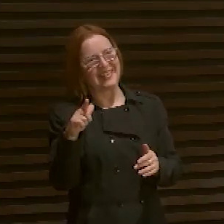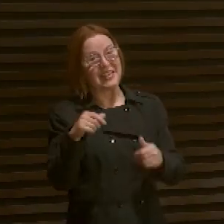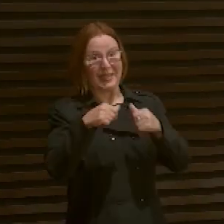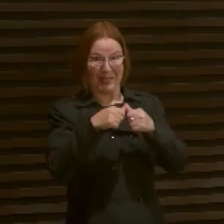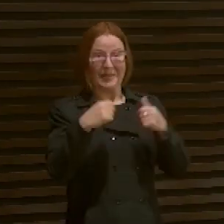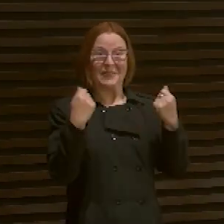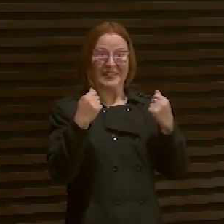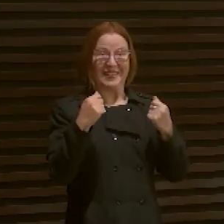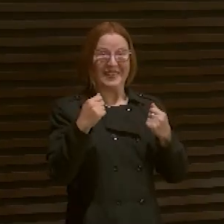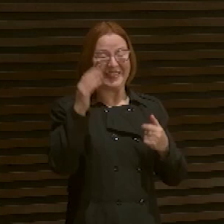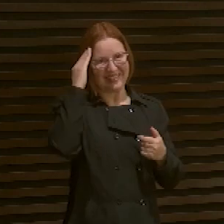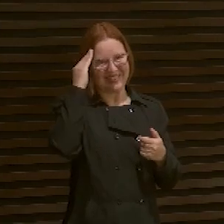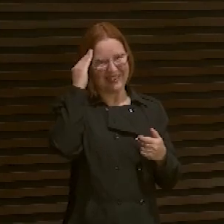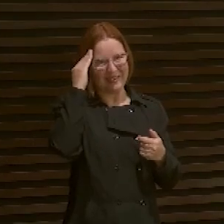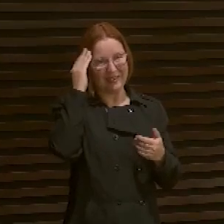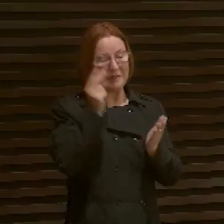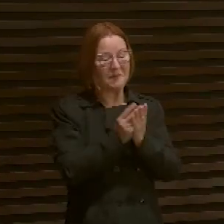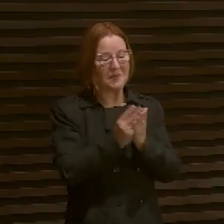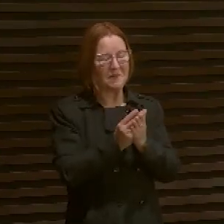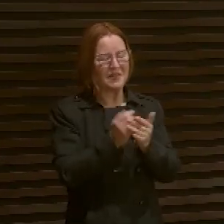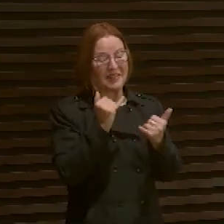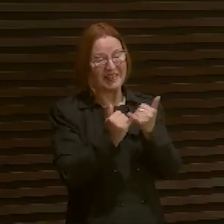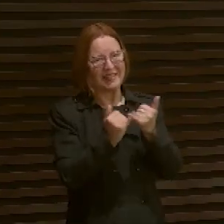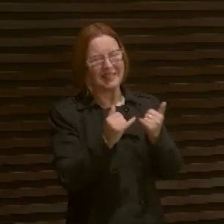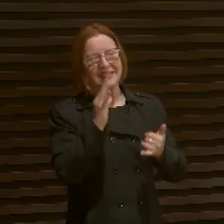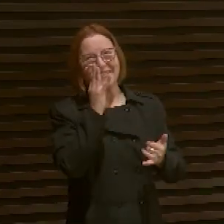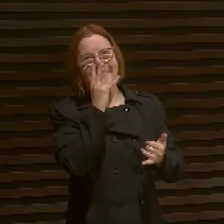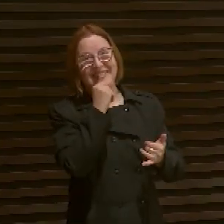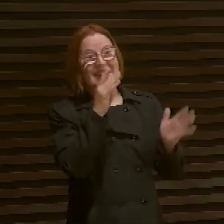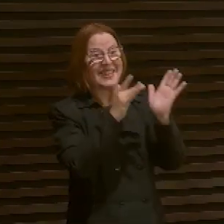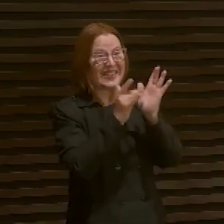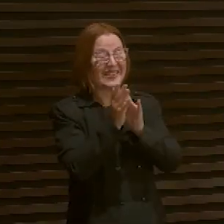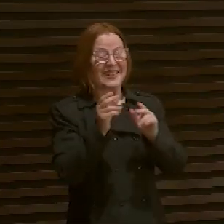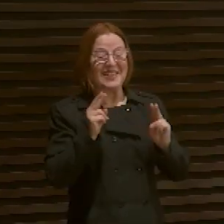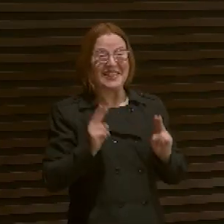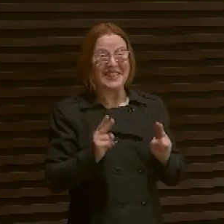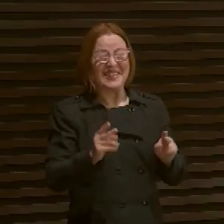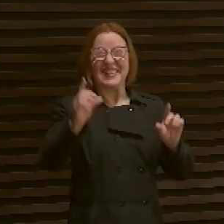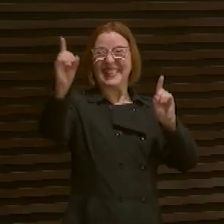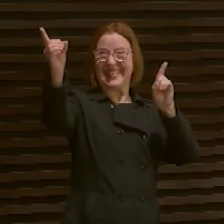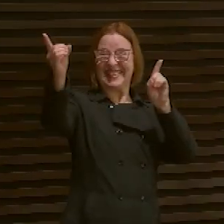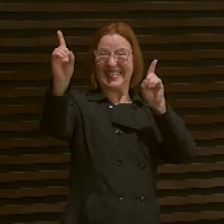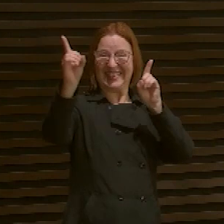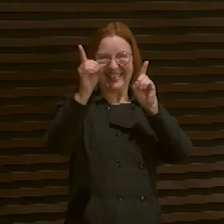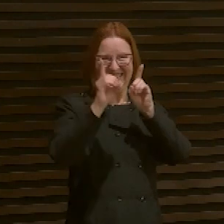que pareça demorado, Jesus sempre vem ao nosso encontro.